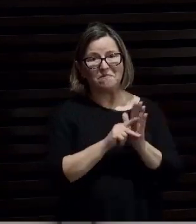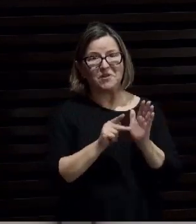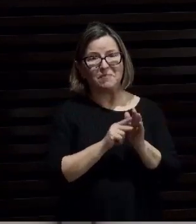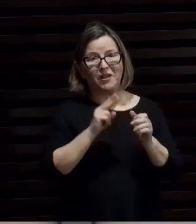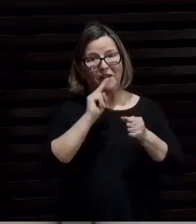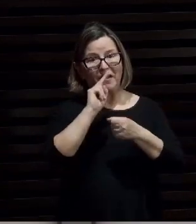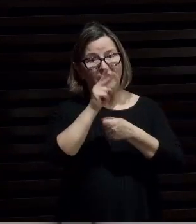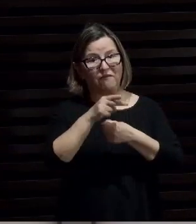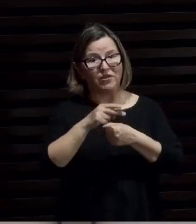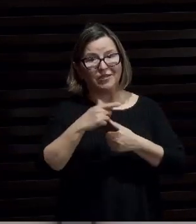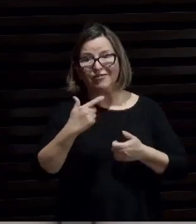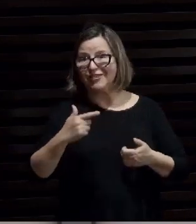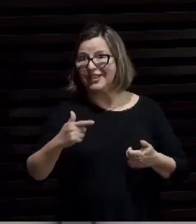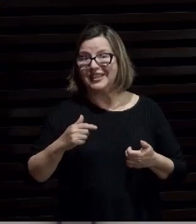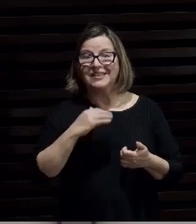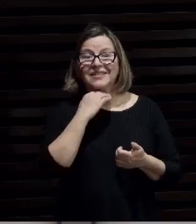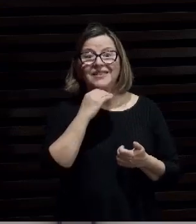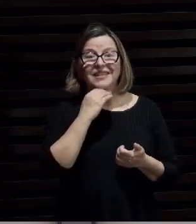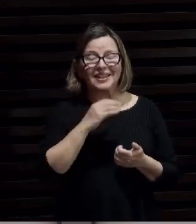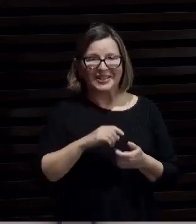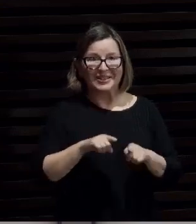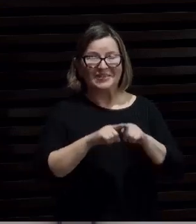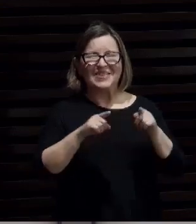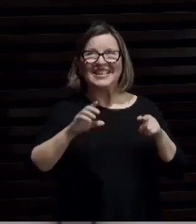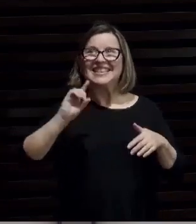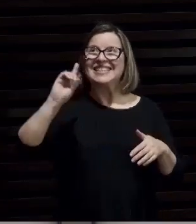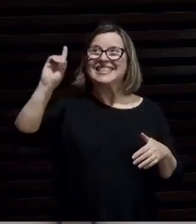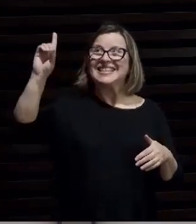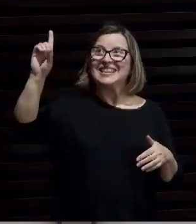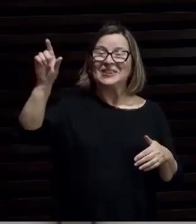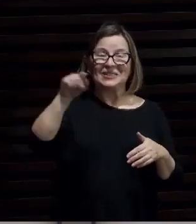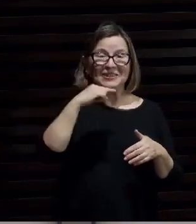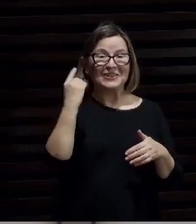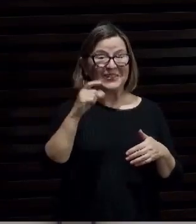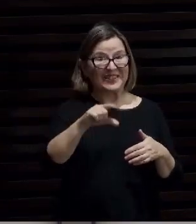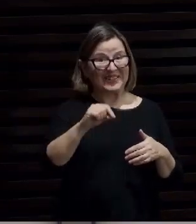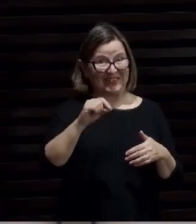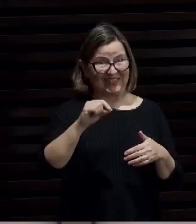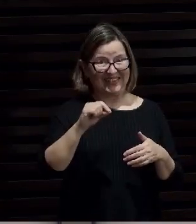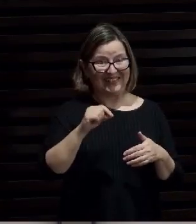eleição da graça divina que nos escolheu nele antes da fundação do mundo,